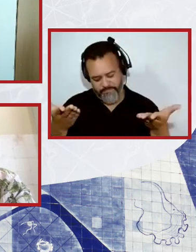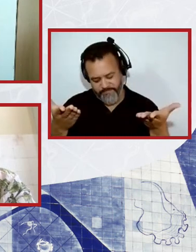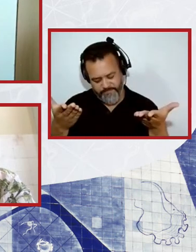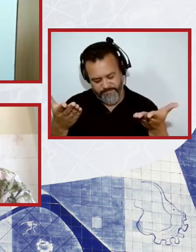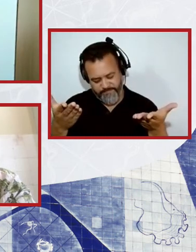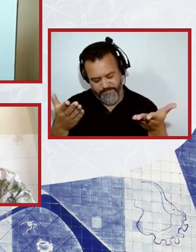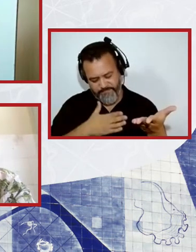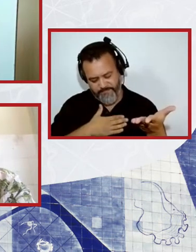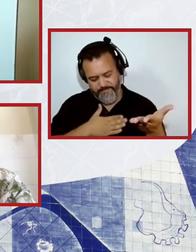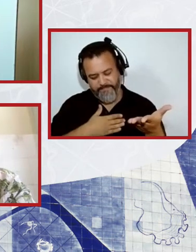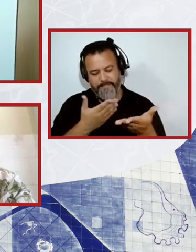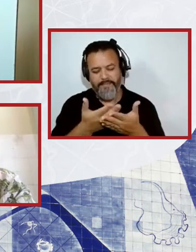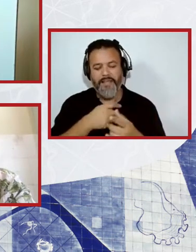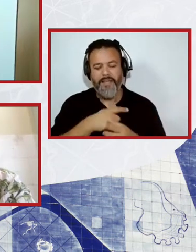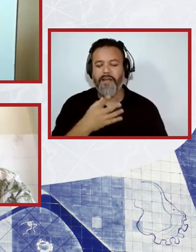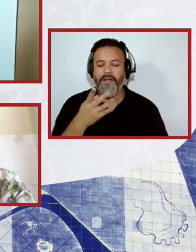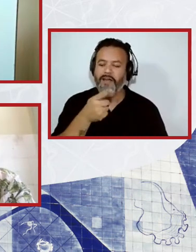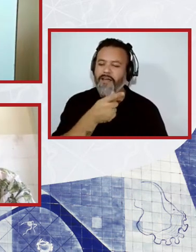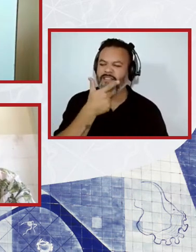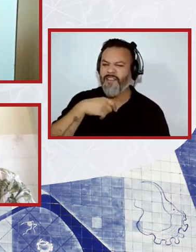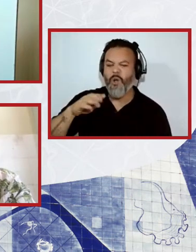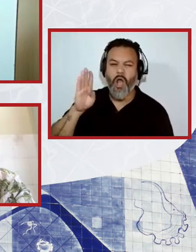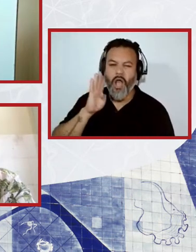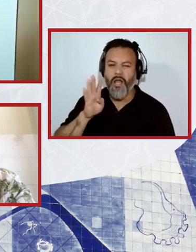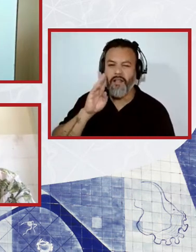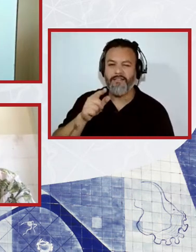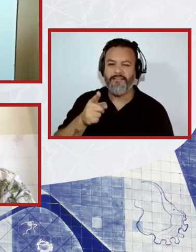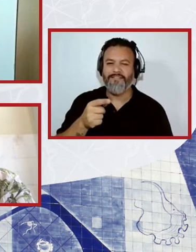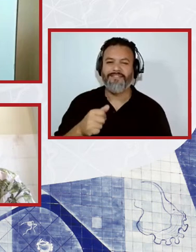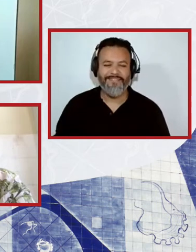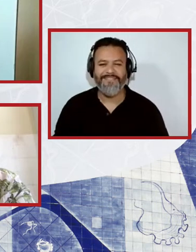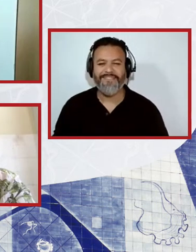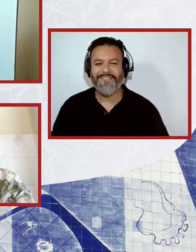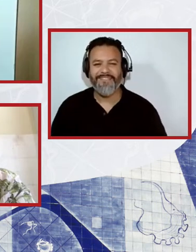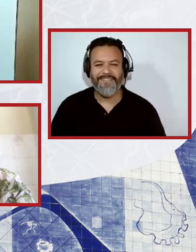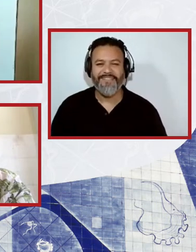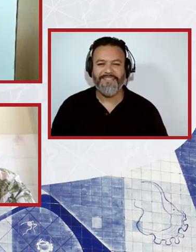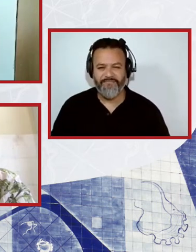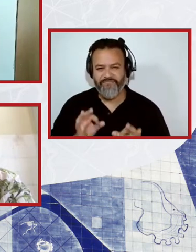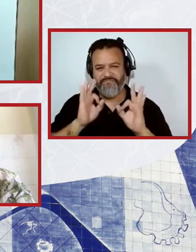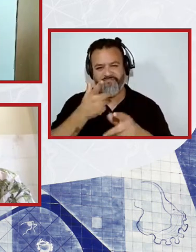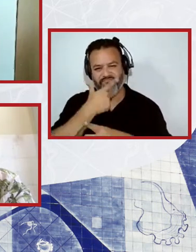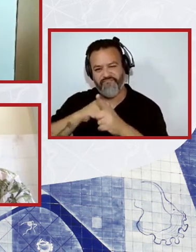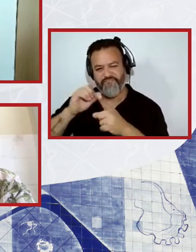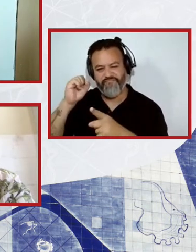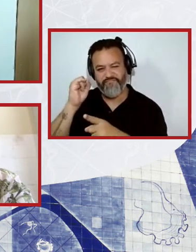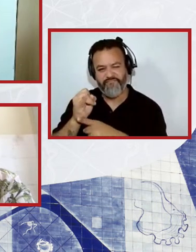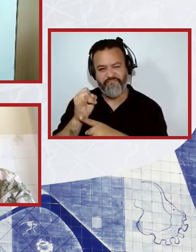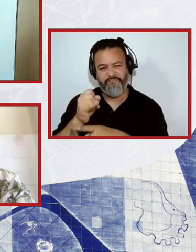É um cara legal, como você diz no início. É o cara.